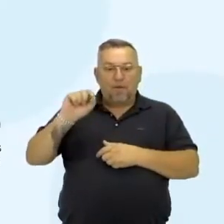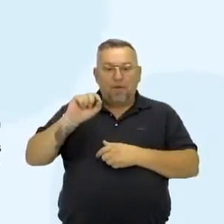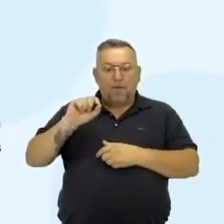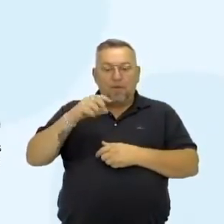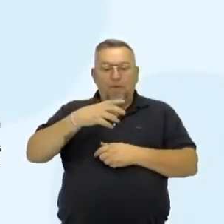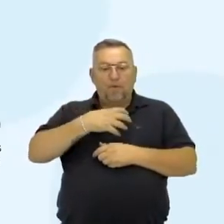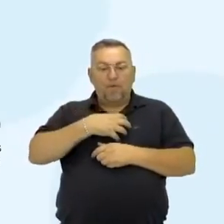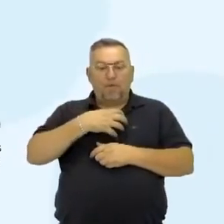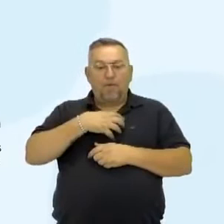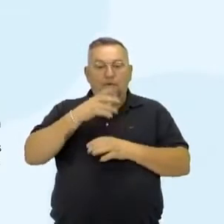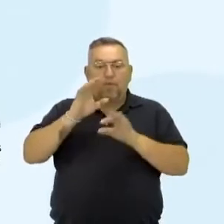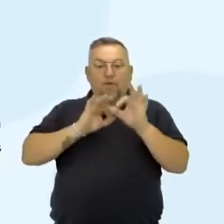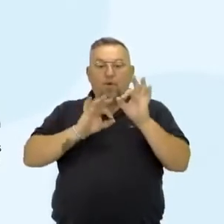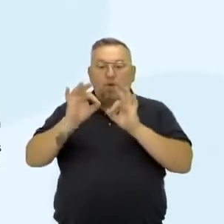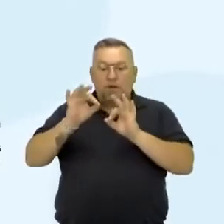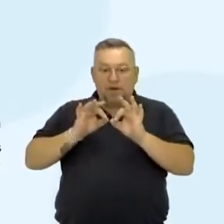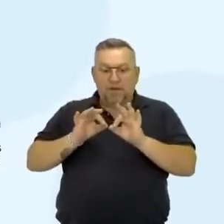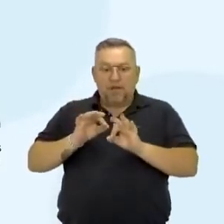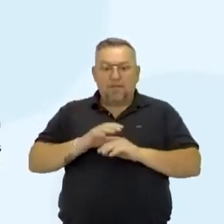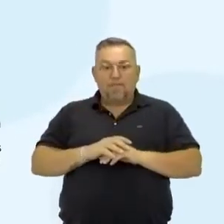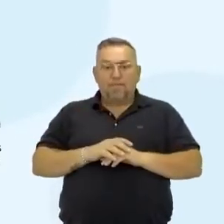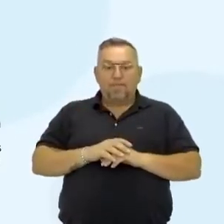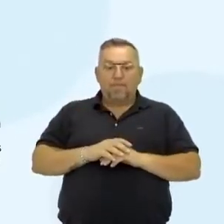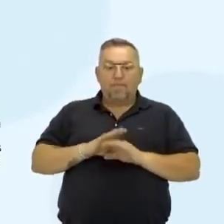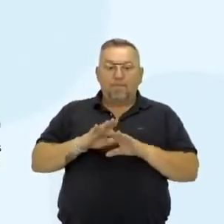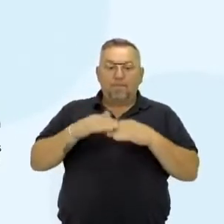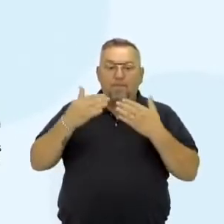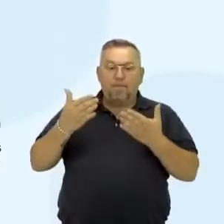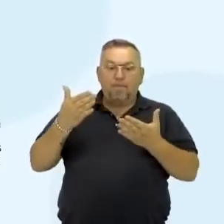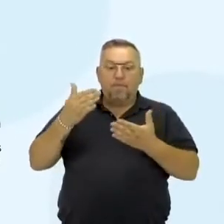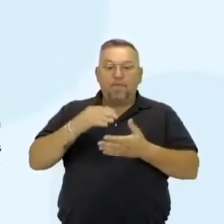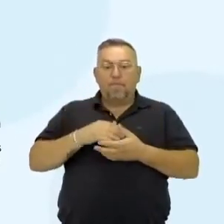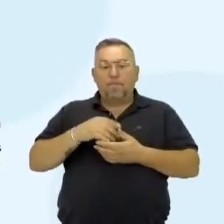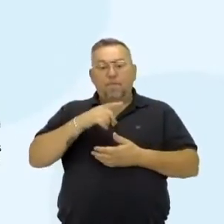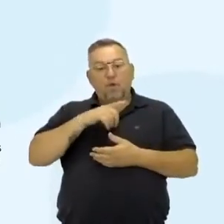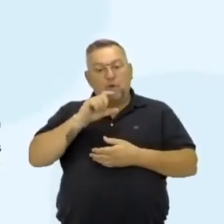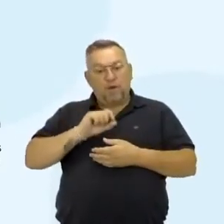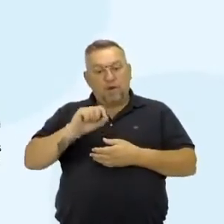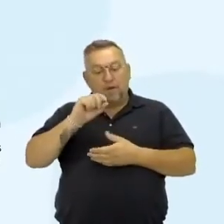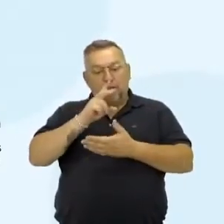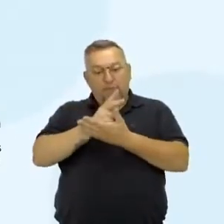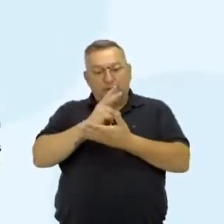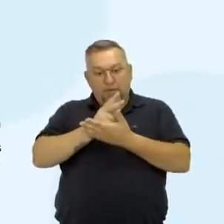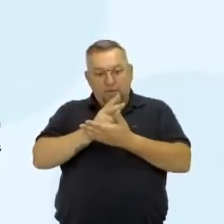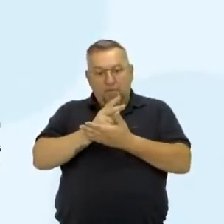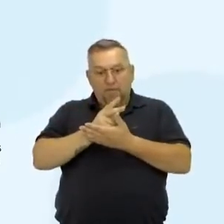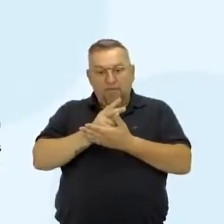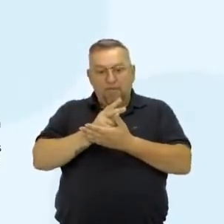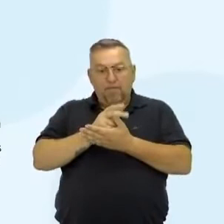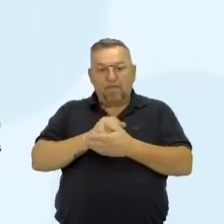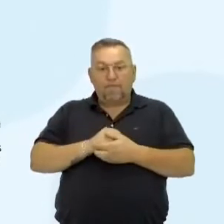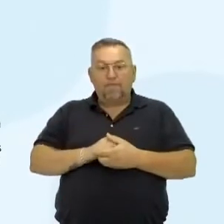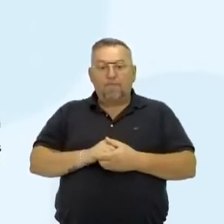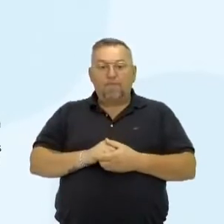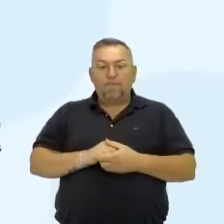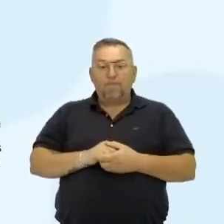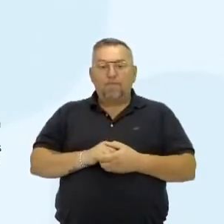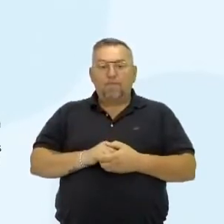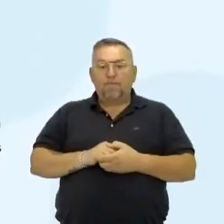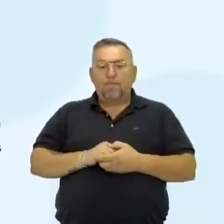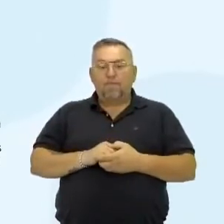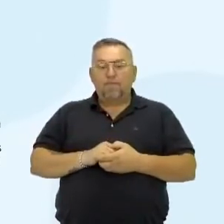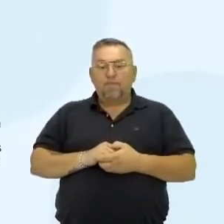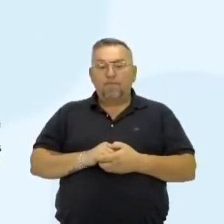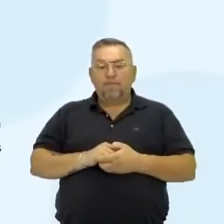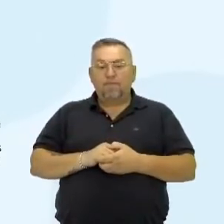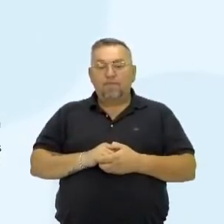na forma de organizar esse território. Então, aqui comigo, eu tenho esse mesmo mapa, só que ampliado. Dá uma olhadinha aqui